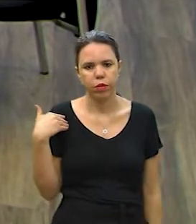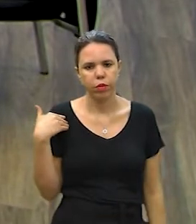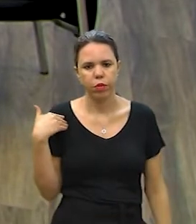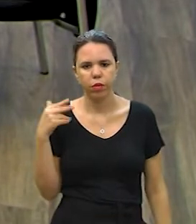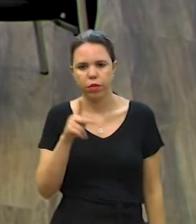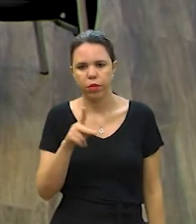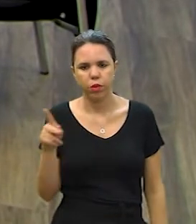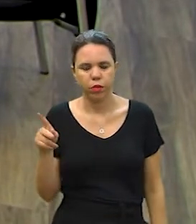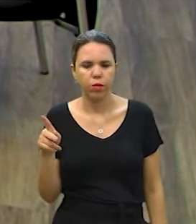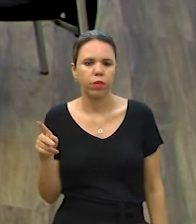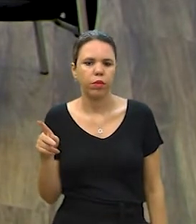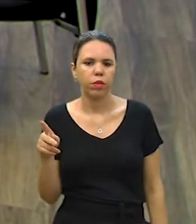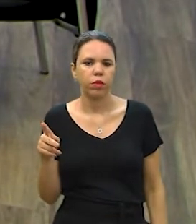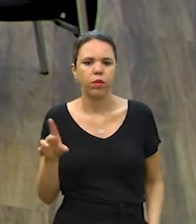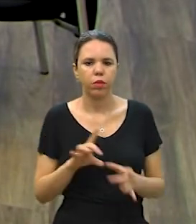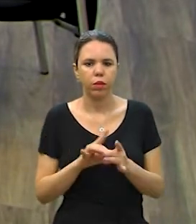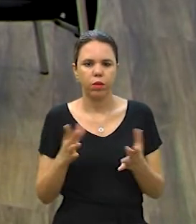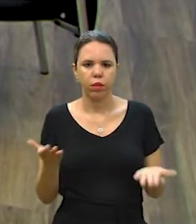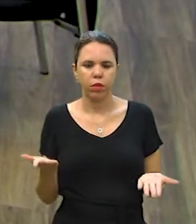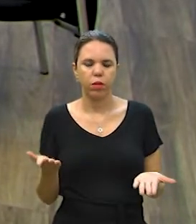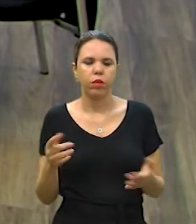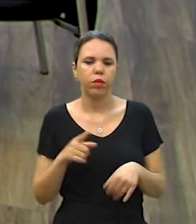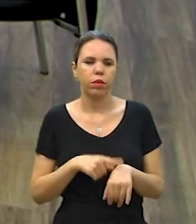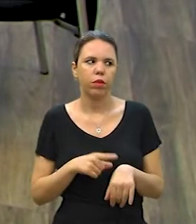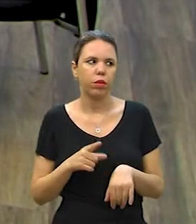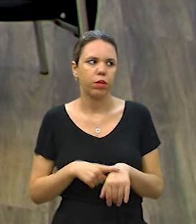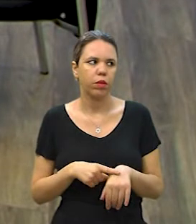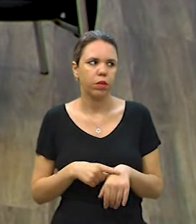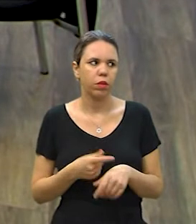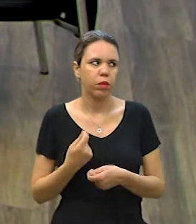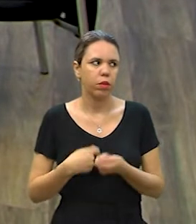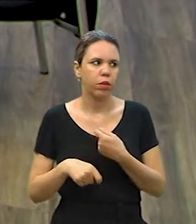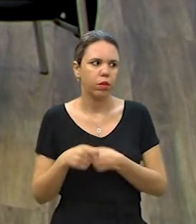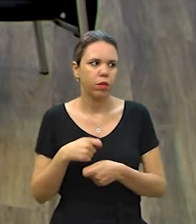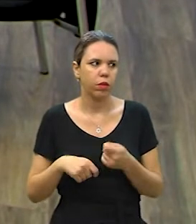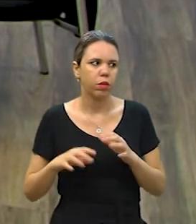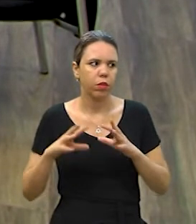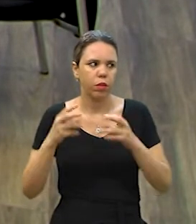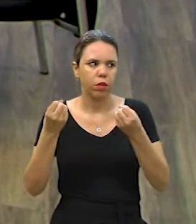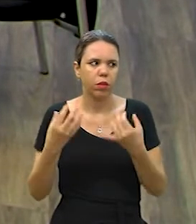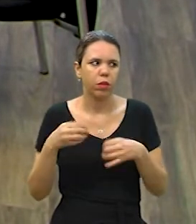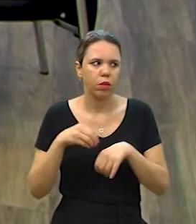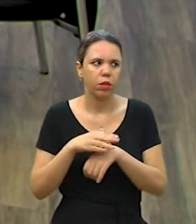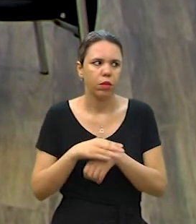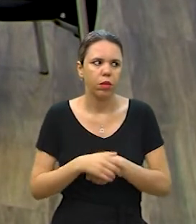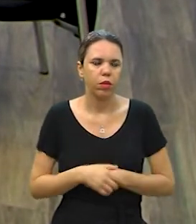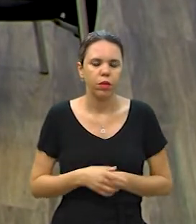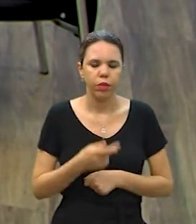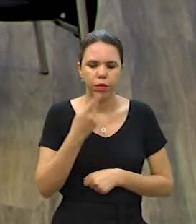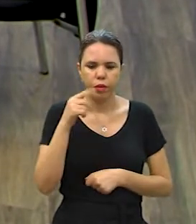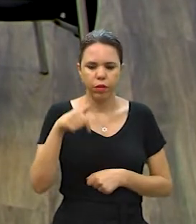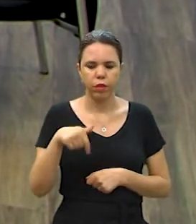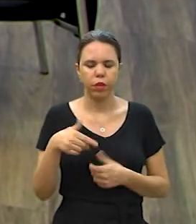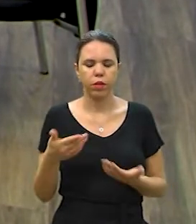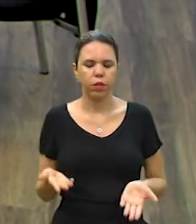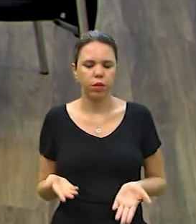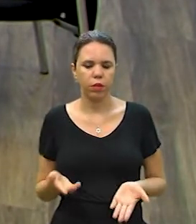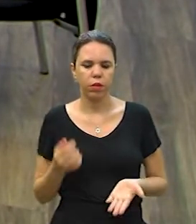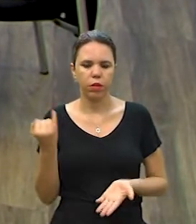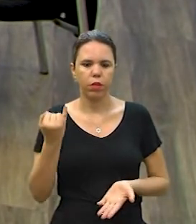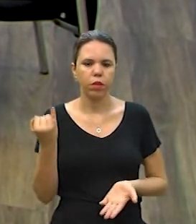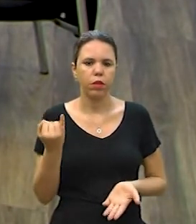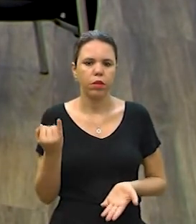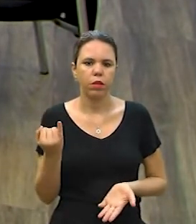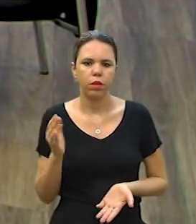professora, agradeço a disponibilidade do seu tempo com Questão de Ordem, todas as informações que foram passadas aqui de grande valia.